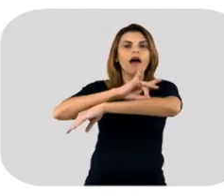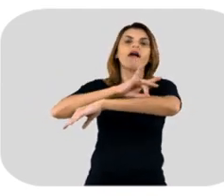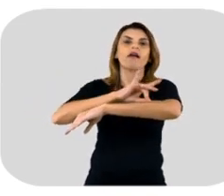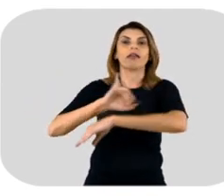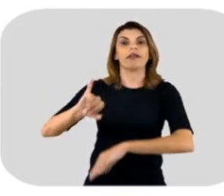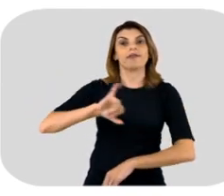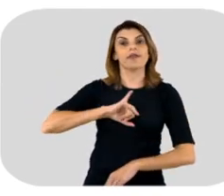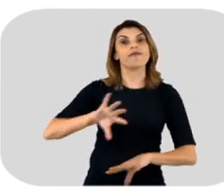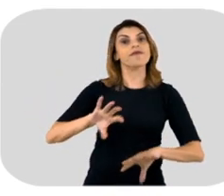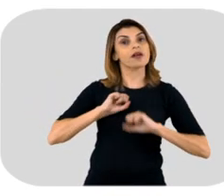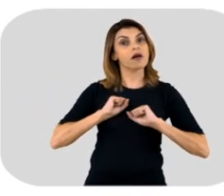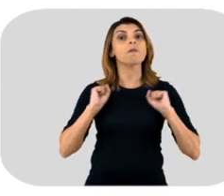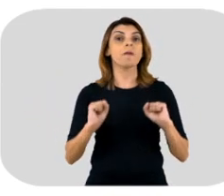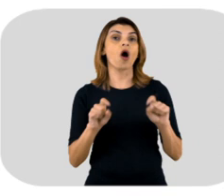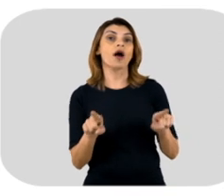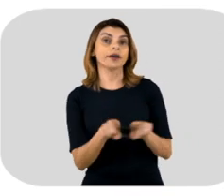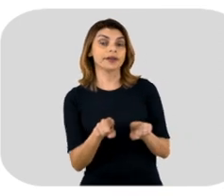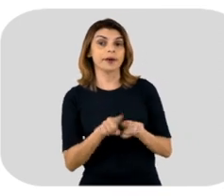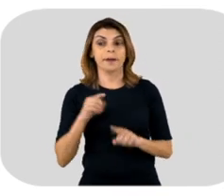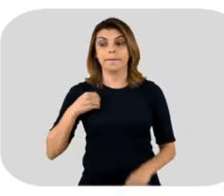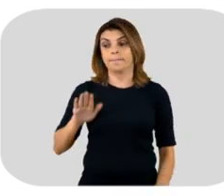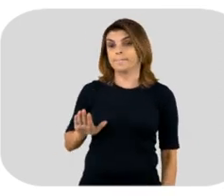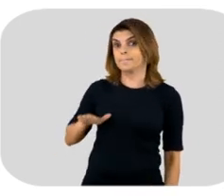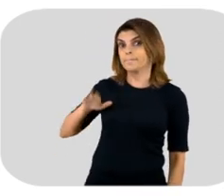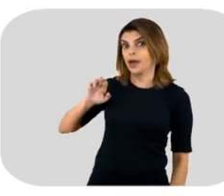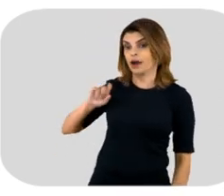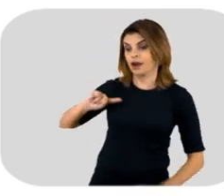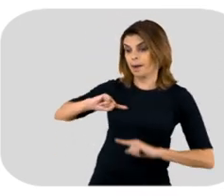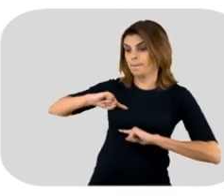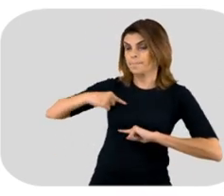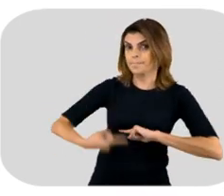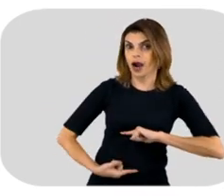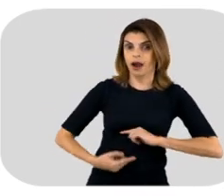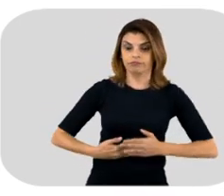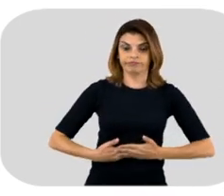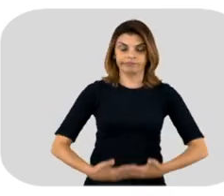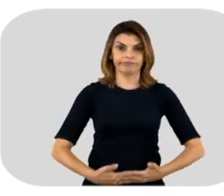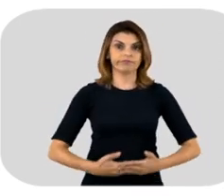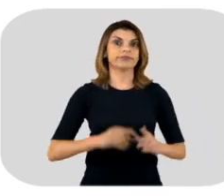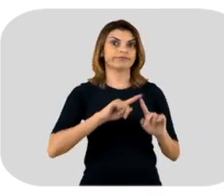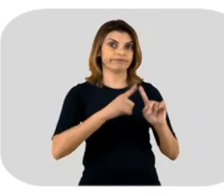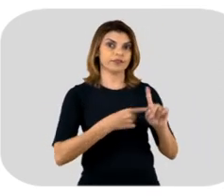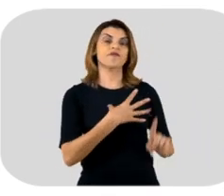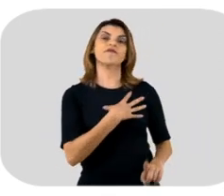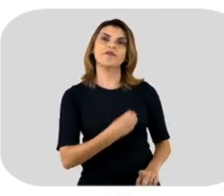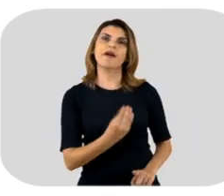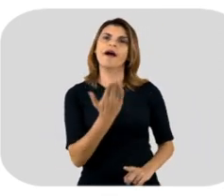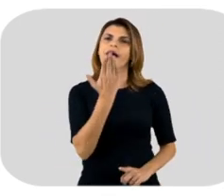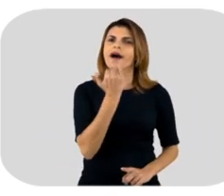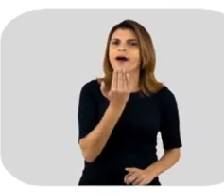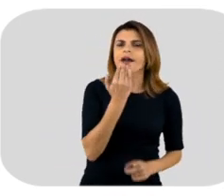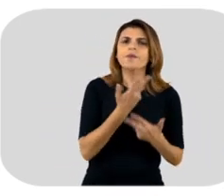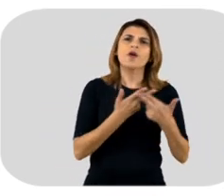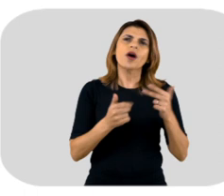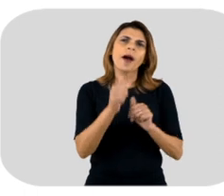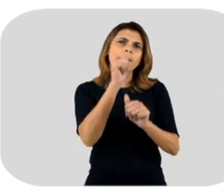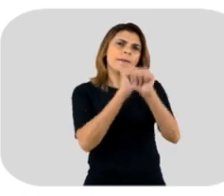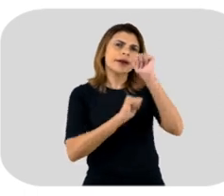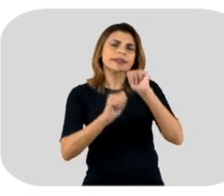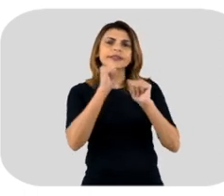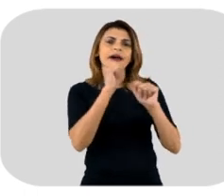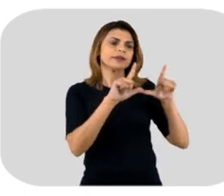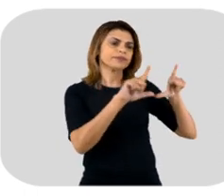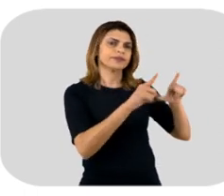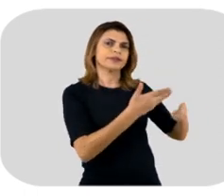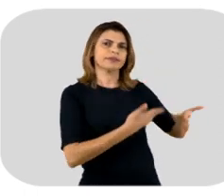pele. A infecção também pode ser transmitida de mãe para filho durante a gestação, por meio de alimentos e bebidas